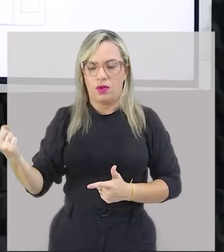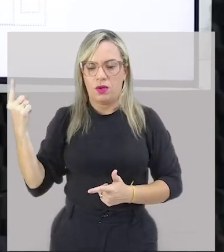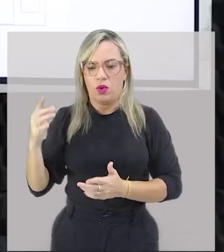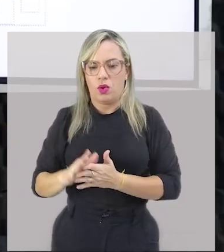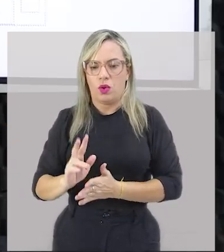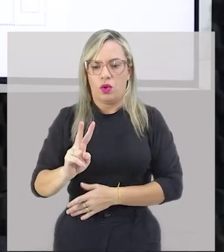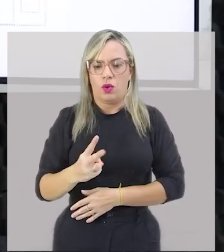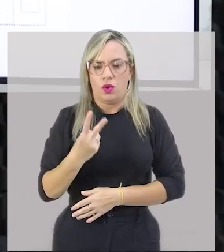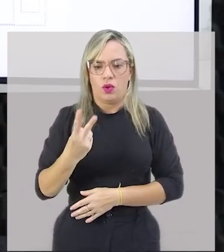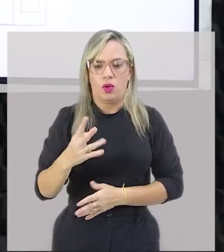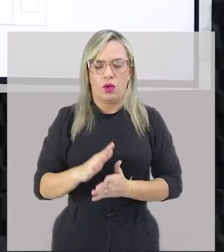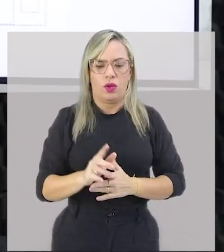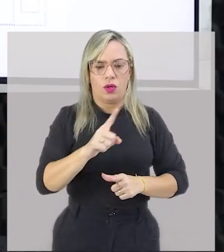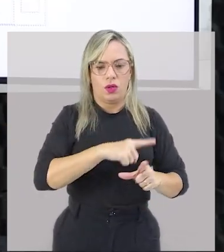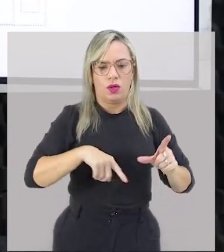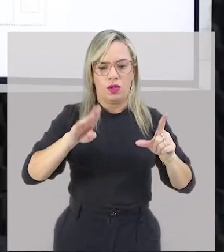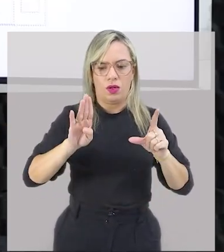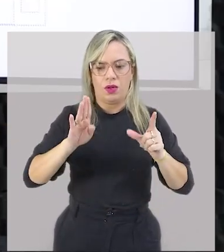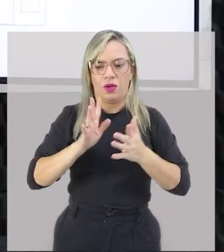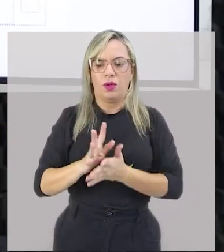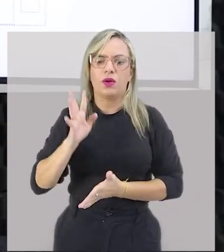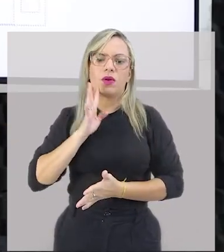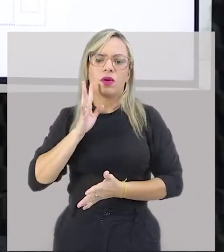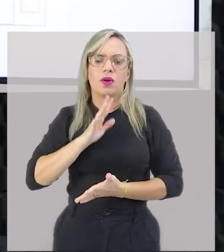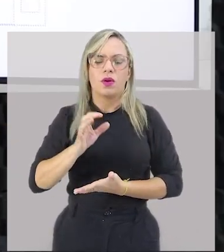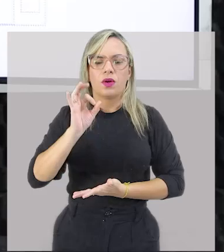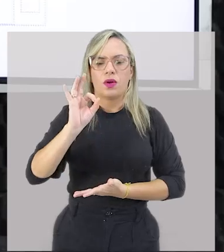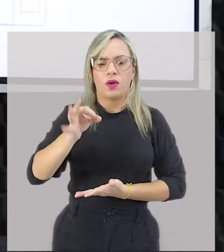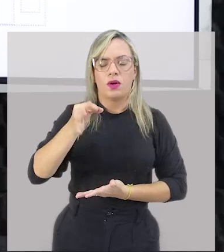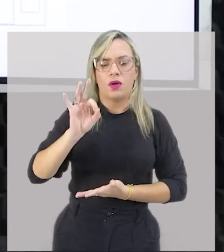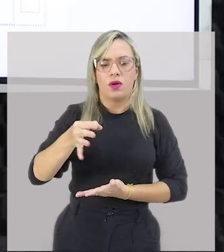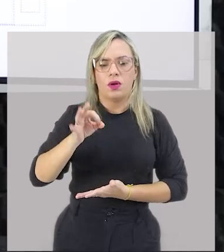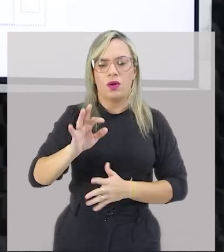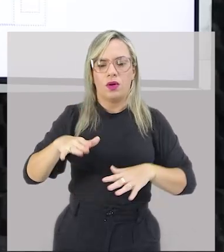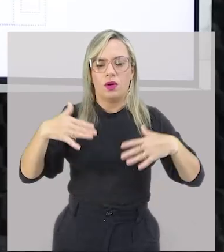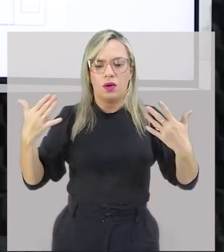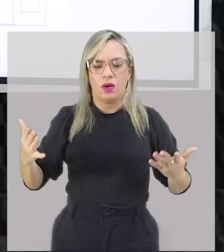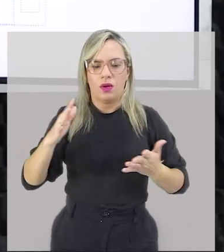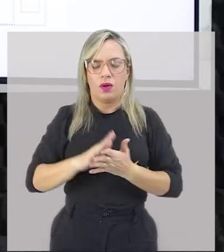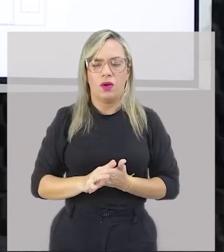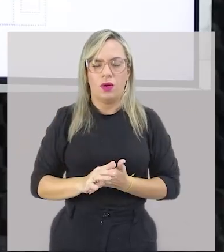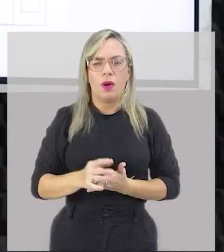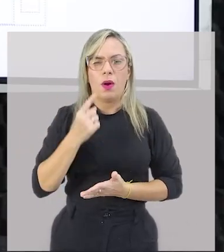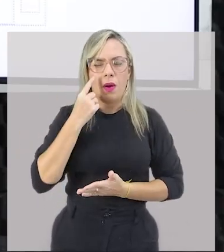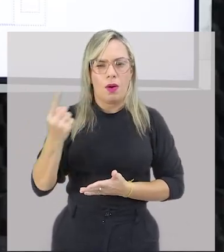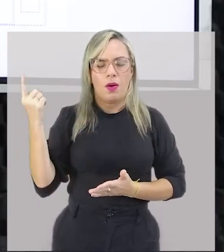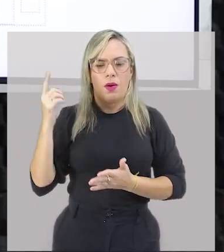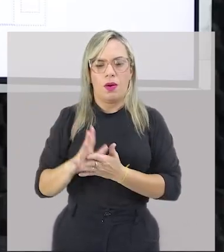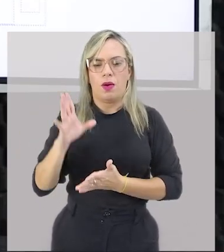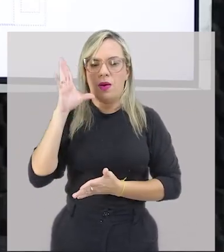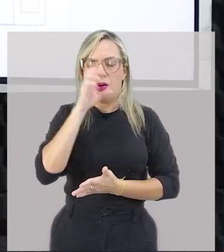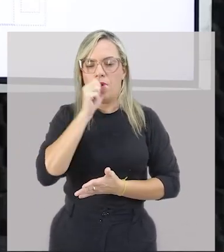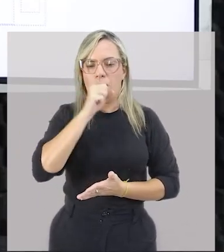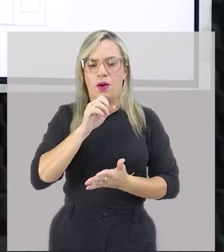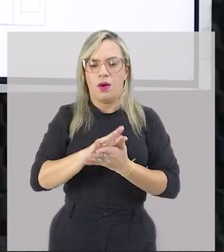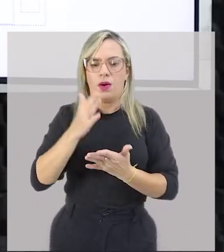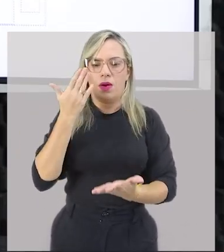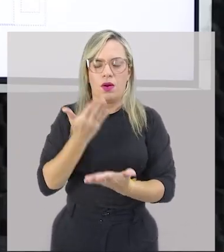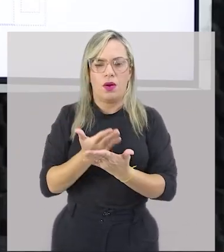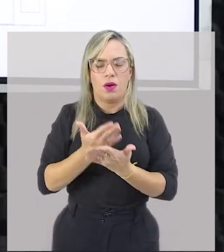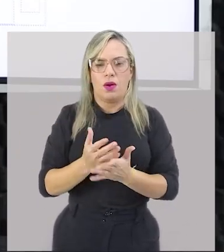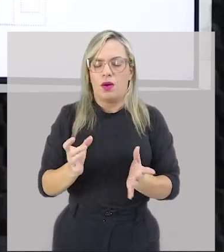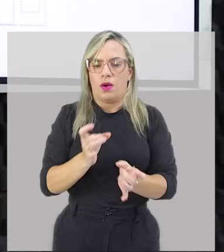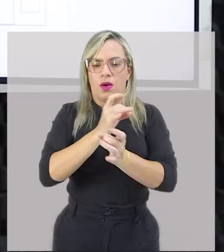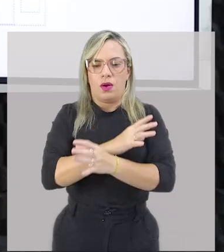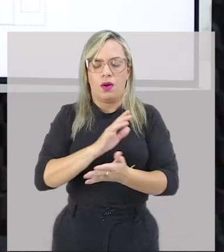número 2. Vamos ver? Beleza, deu certinho. Tá? Viu como é rápido a nossa aulinha? Já encerrou a